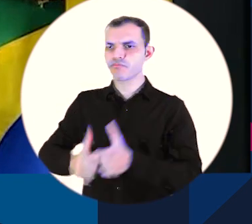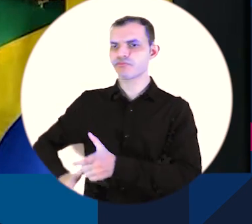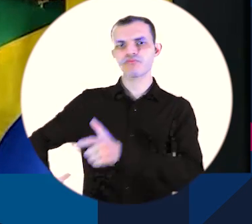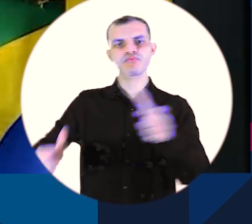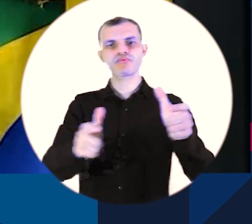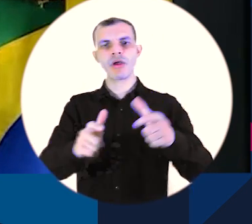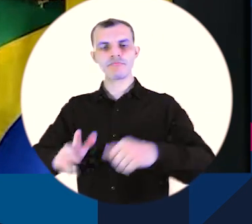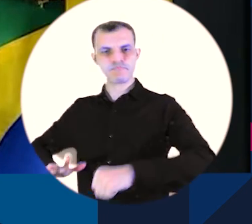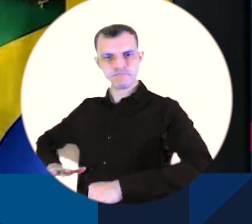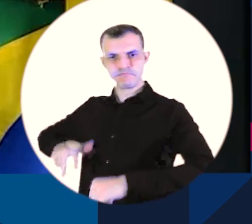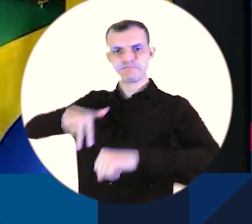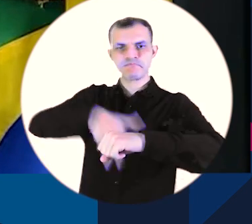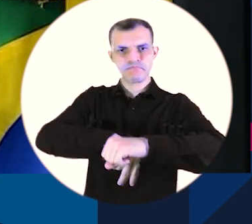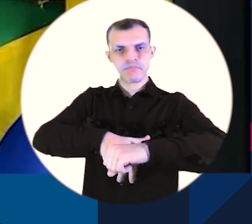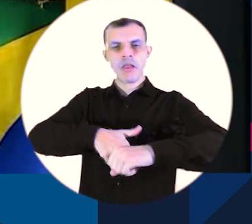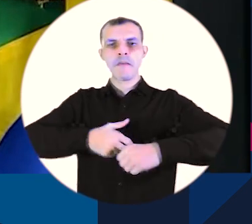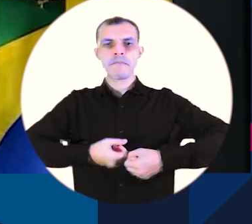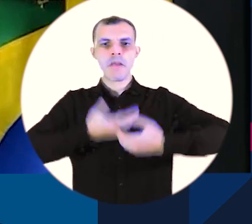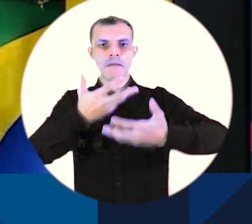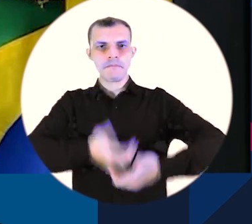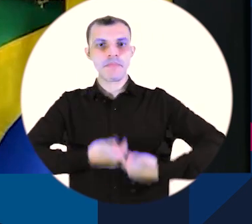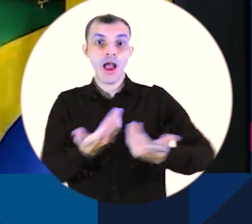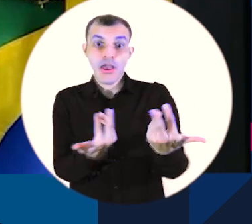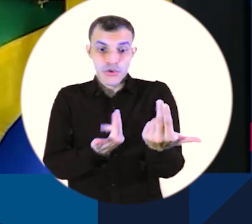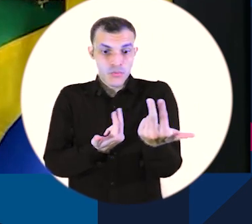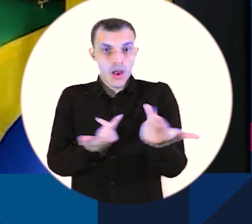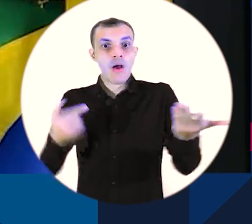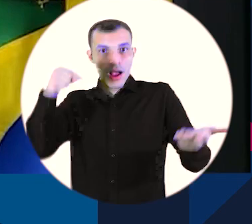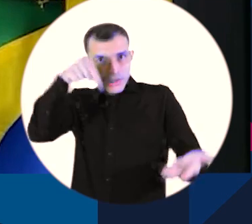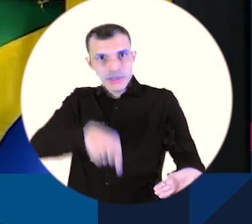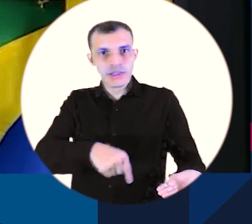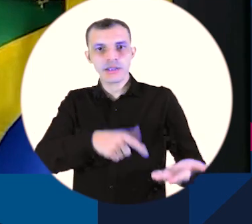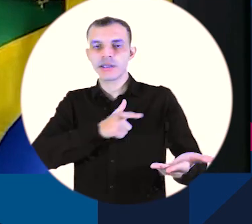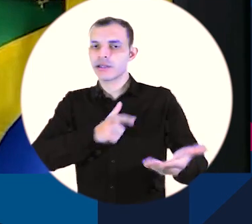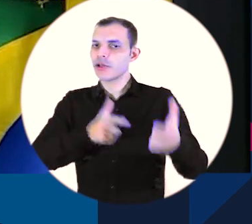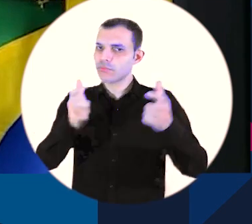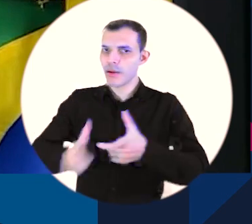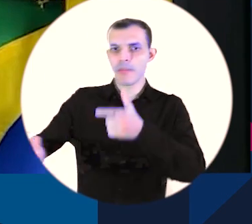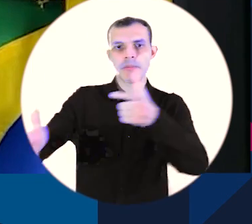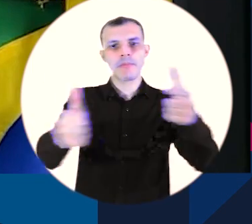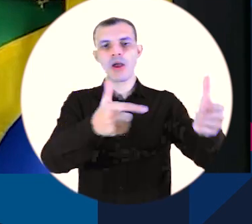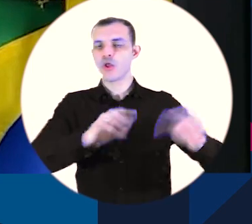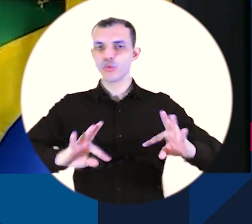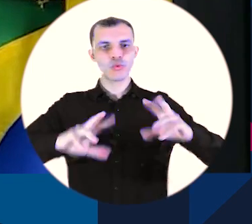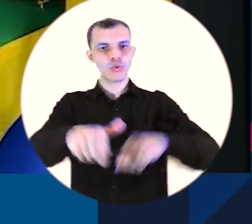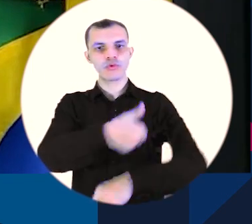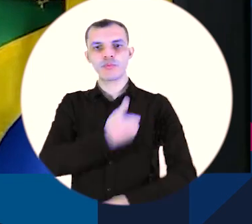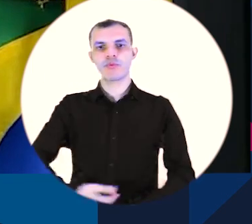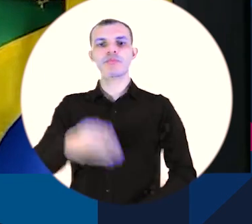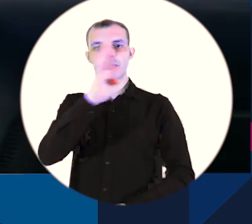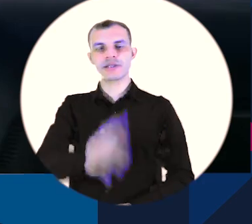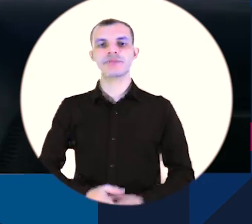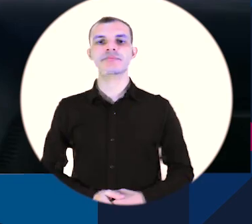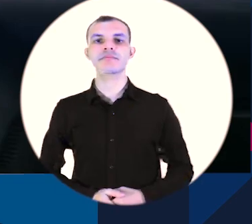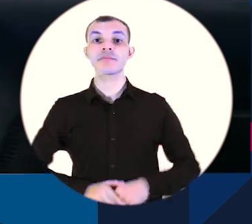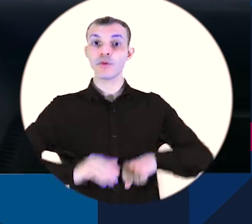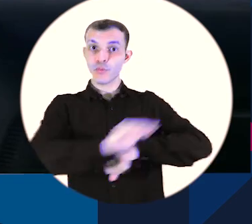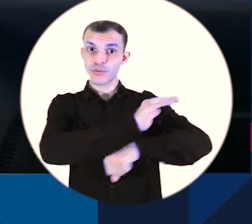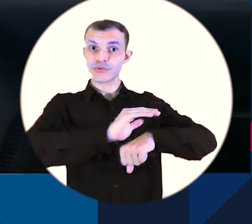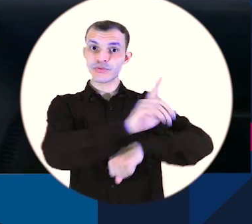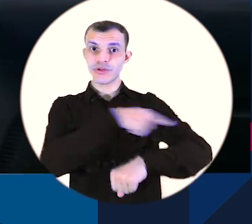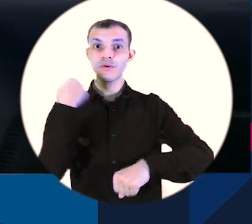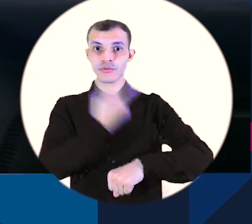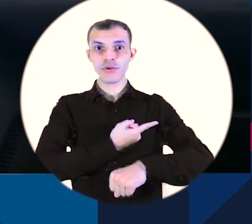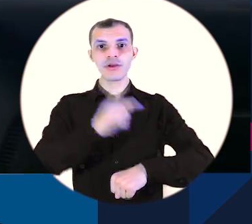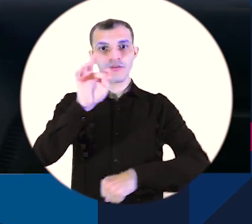qualquer tribuna, como estamos aqui a fazer na tribuna de todos os tribunais, de todas as repartições públicas brasileiras. Nossa